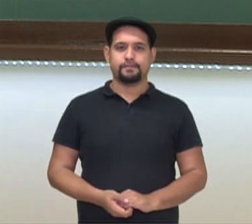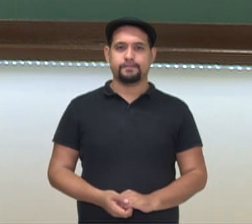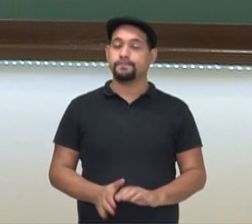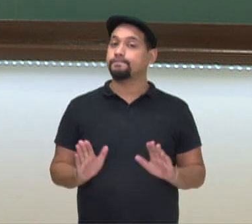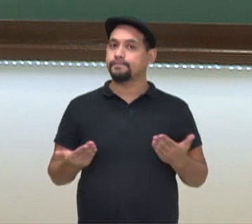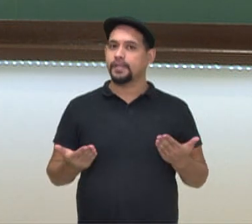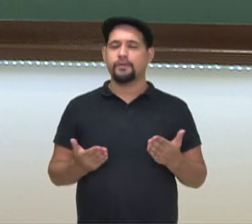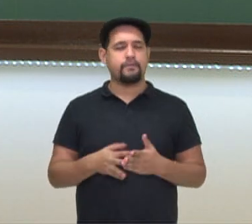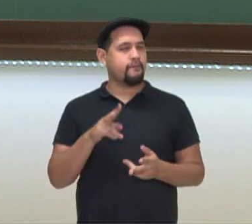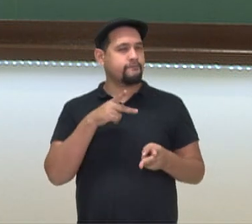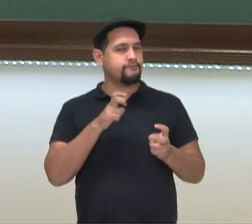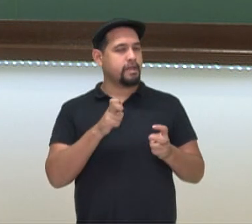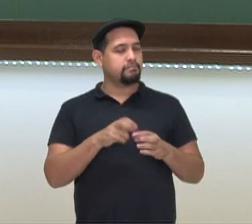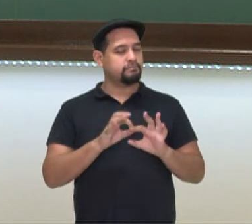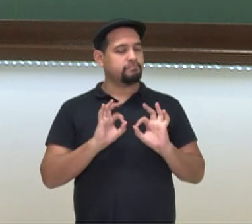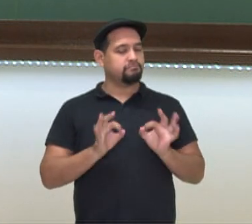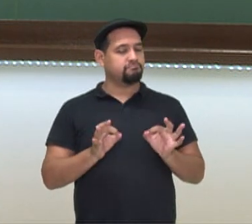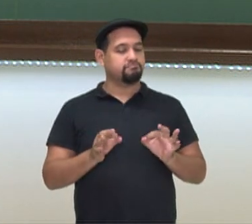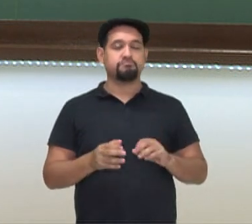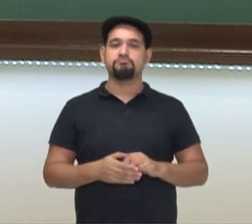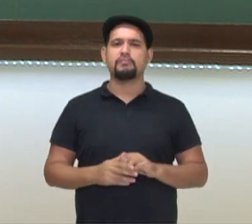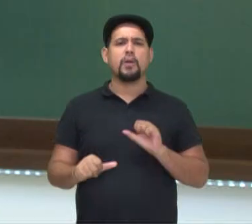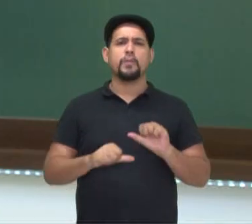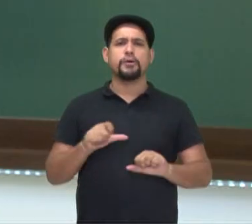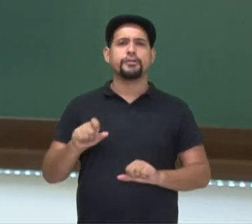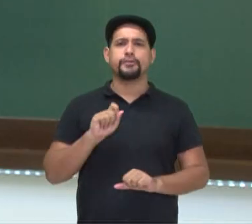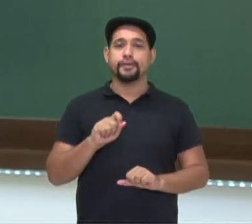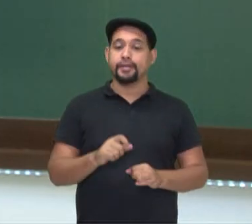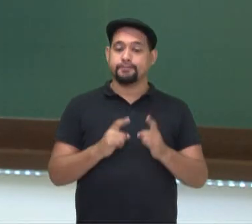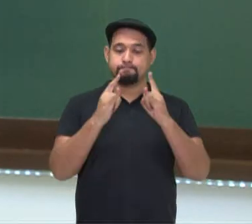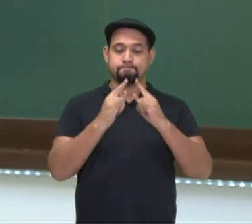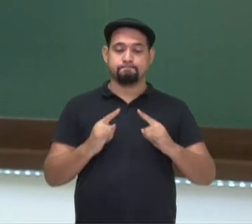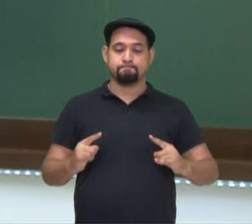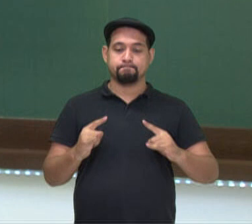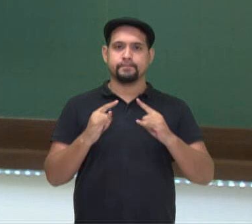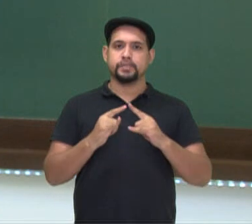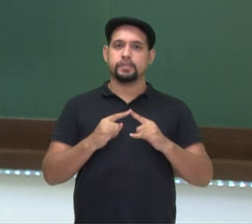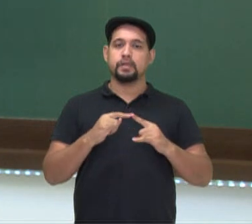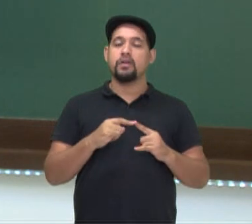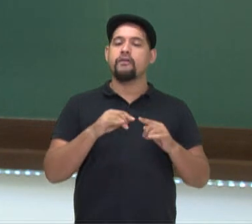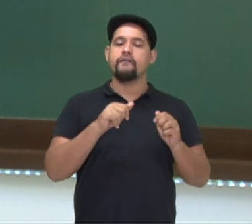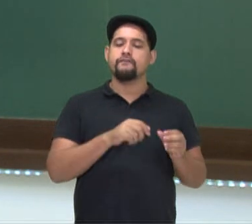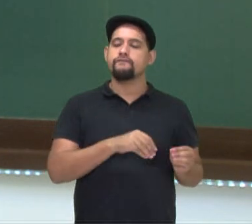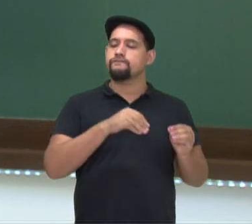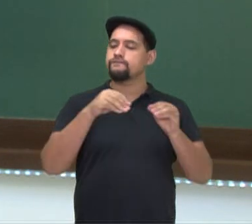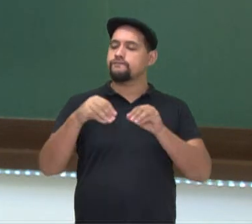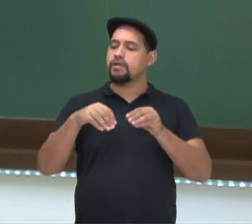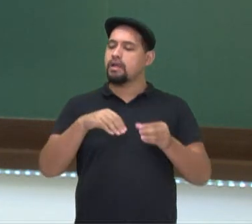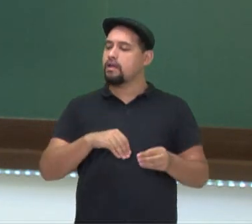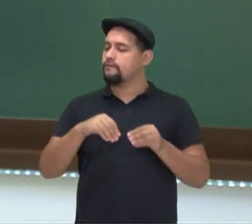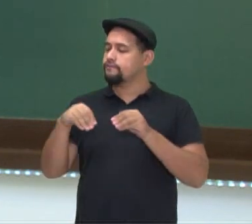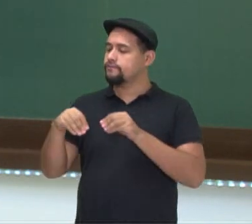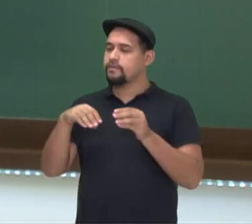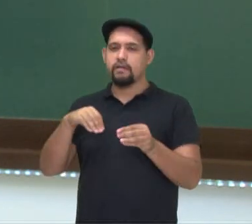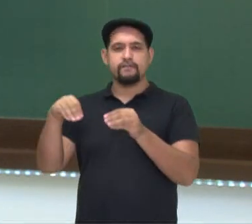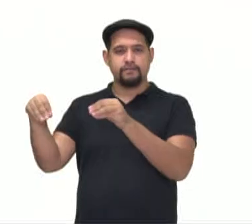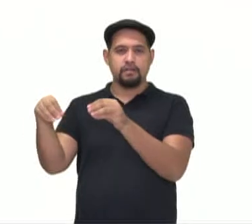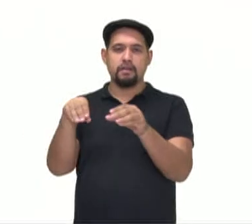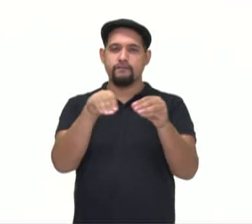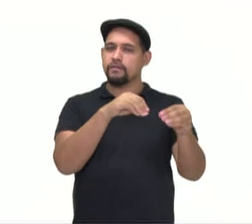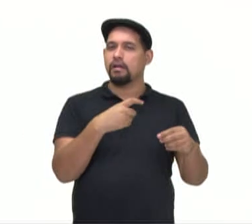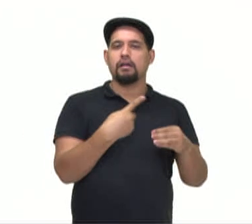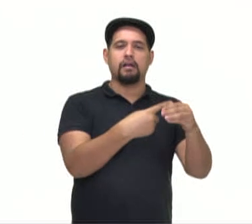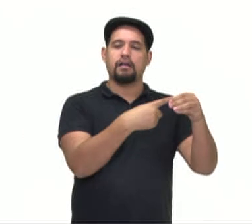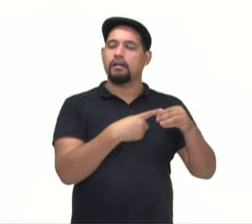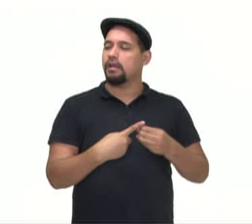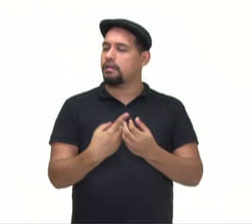Então vamos lá ver se vocês acertaram. Então o que muda? O circo passa a ser mambembe, né? Viajar de uma cidade para outra, né? Viajando